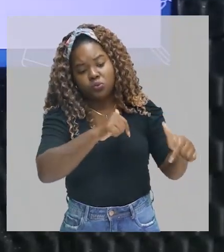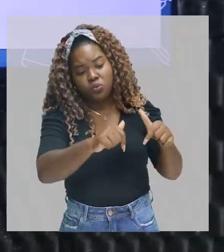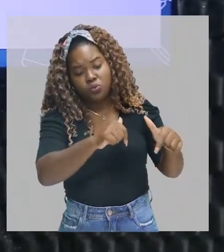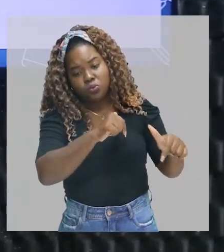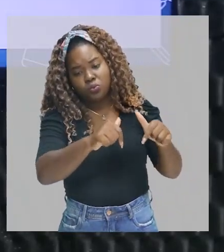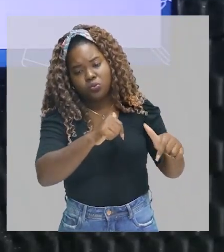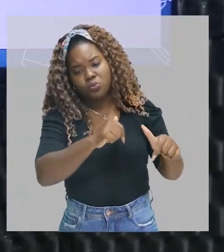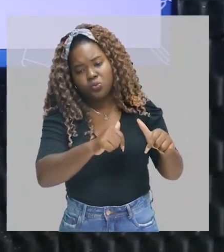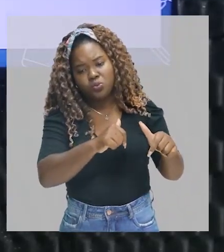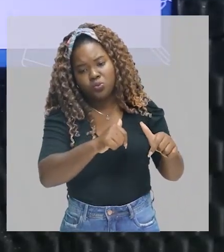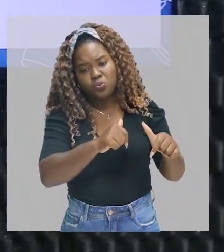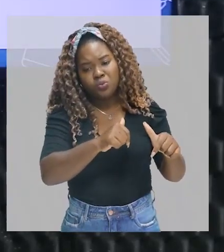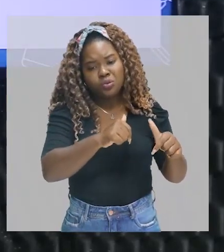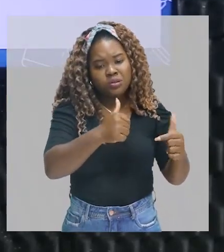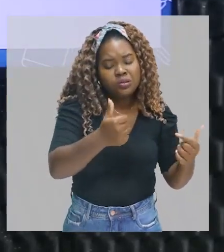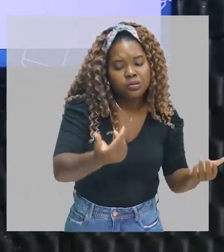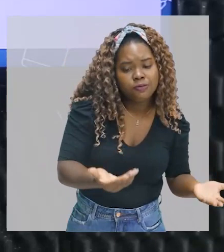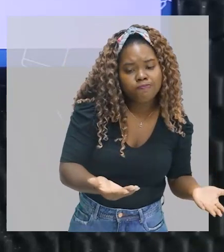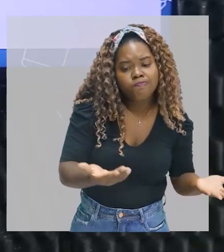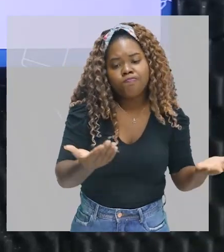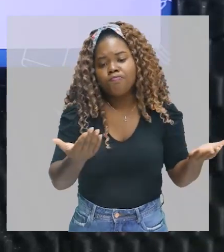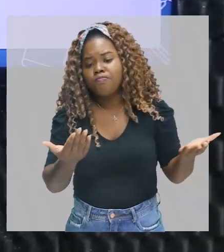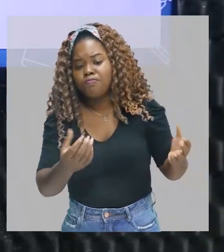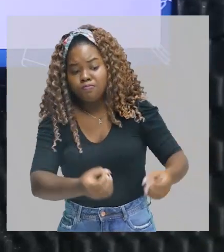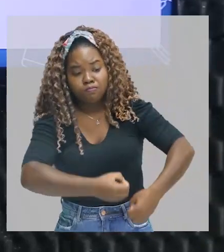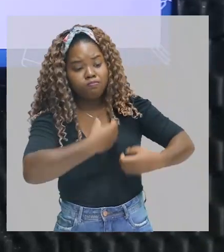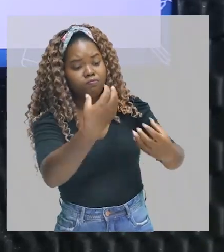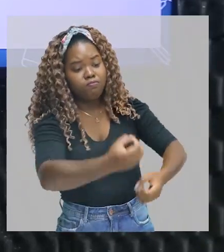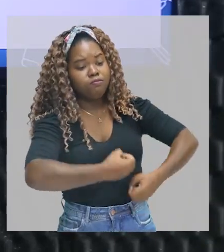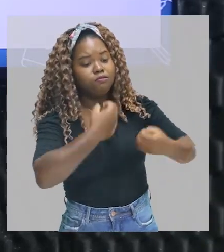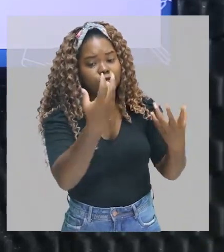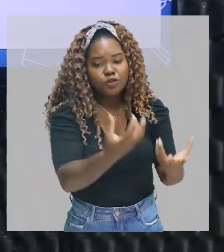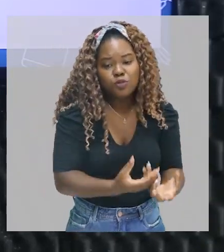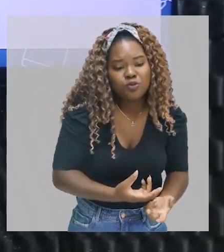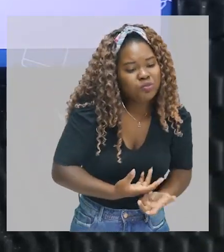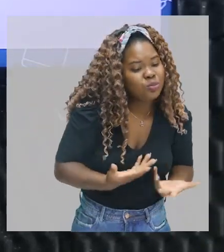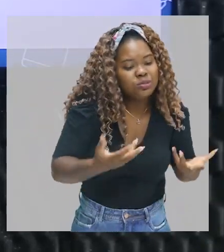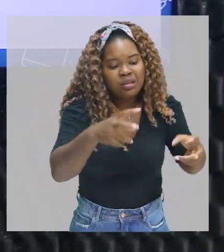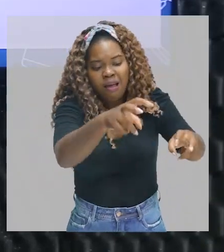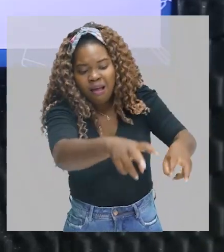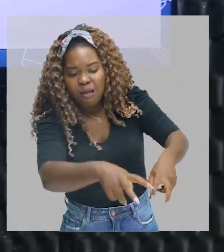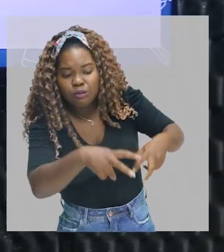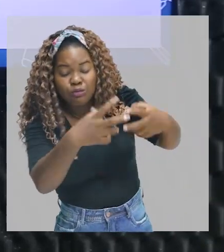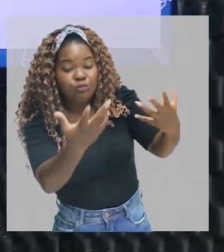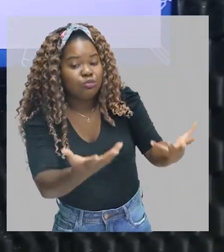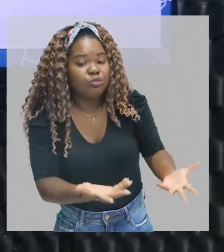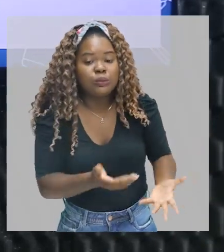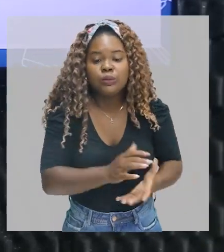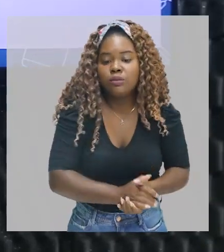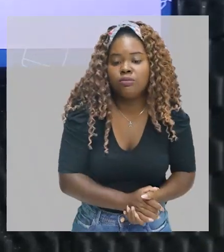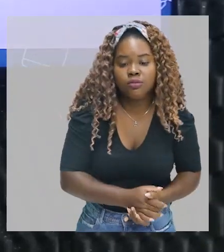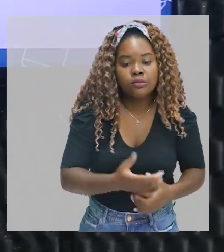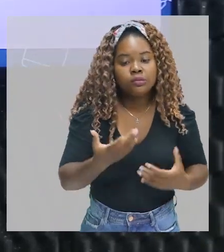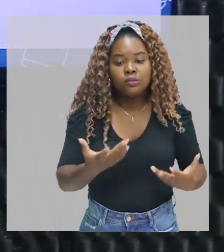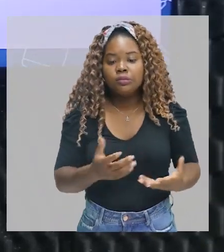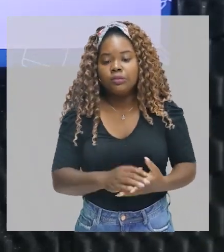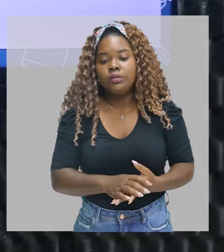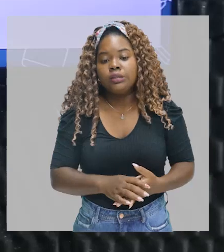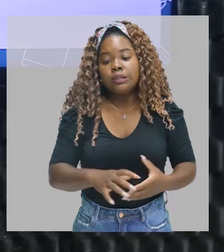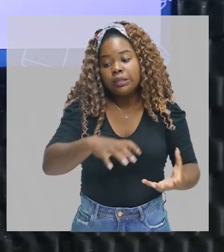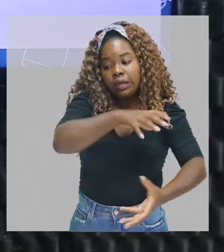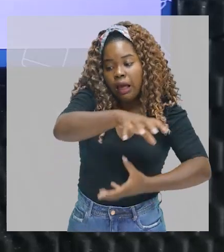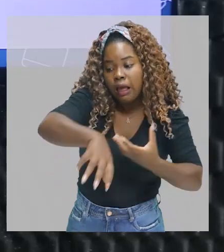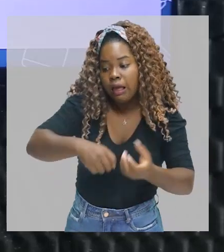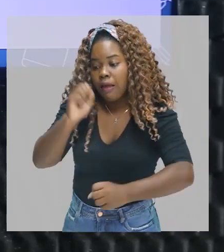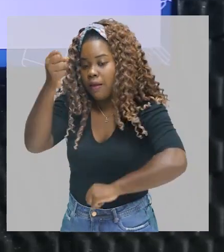na manufatura, ou seja, elas produziam com as próprias mãos os produtos. E a Revolução